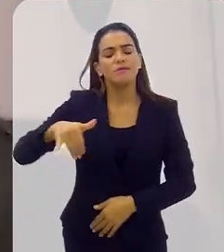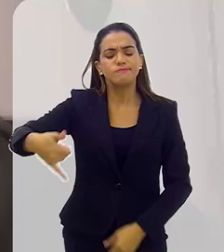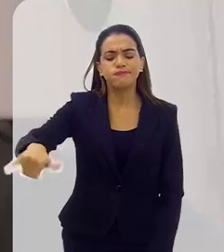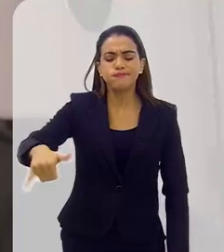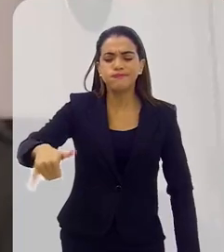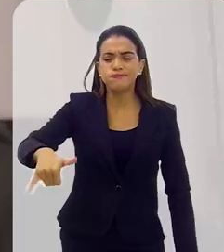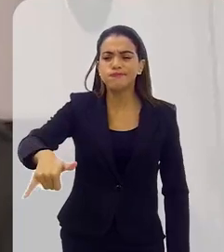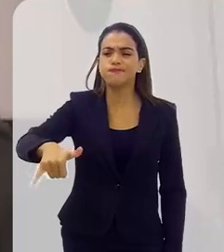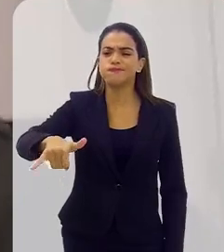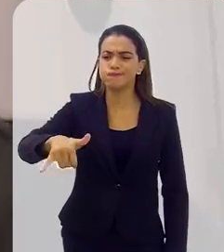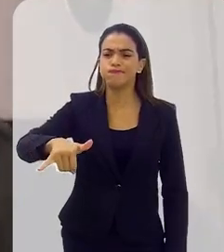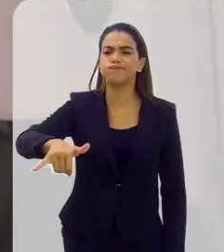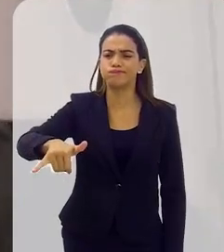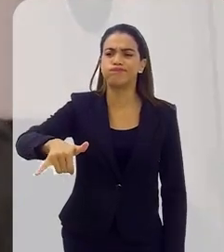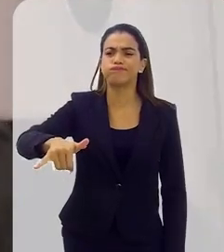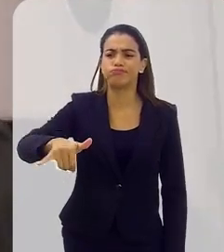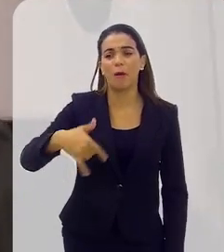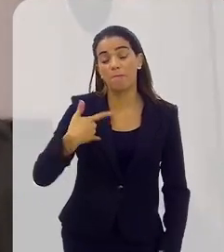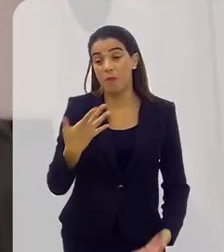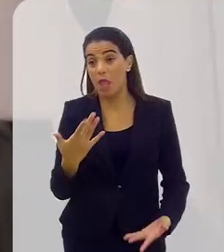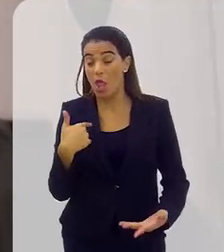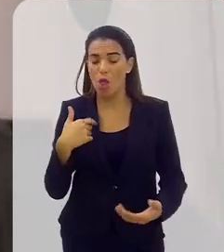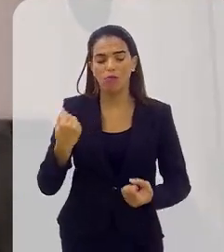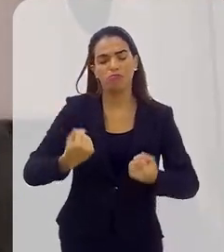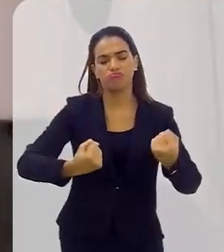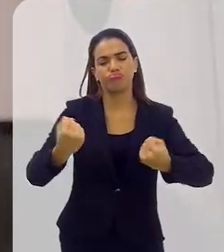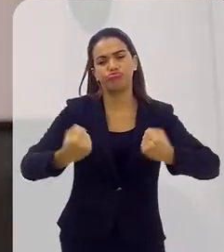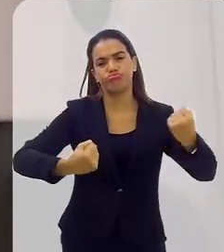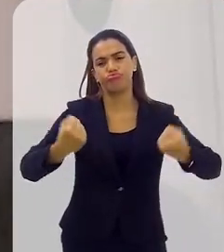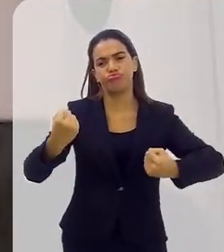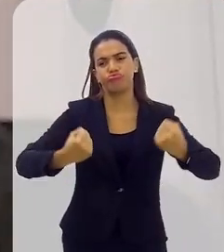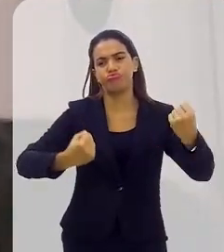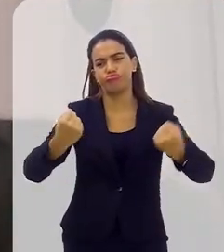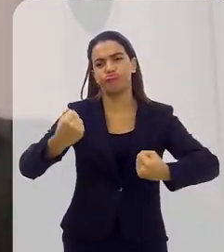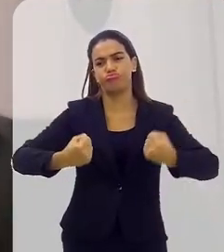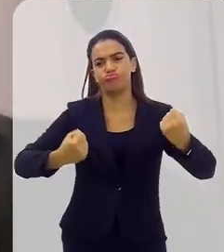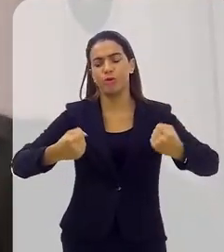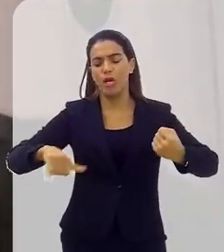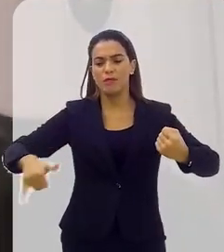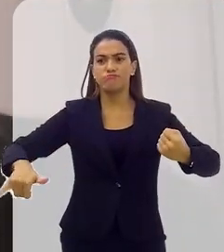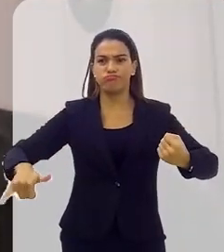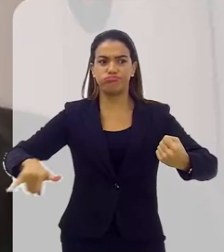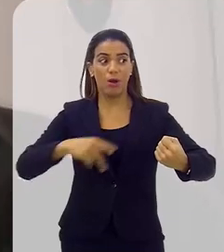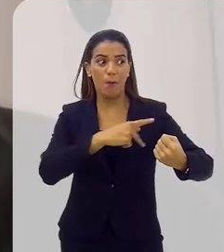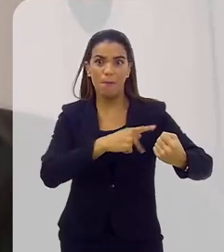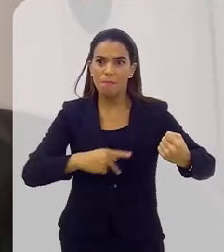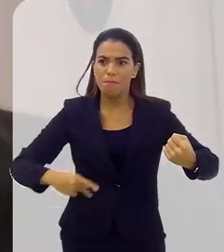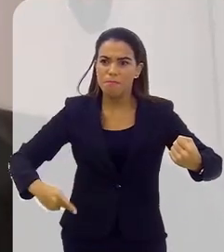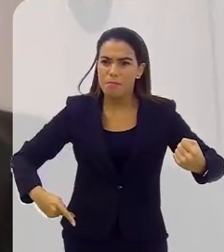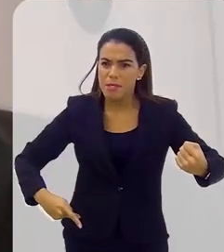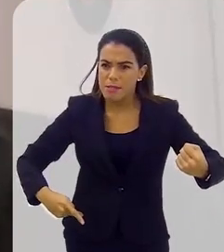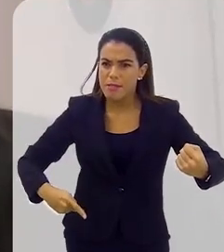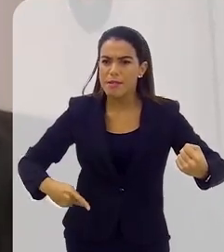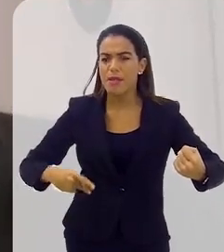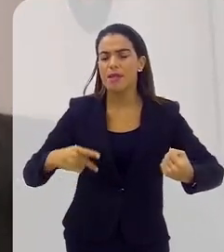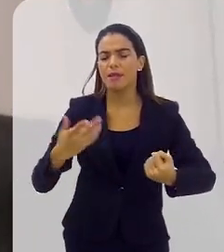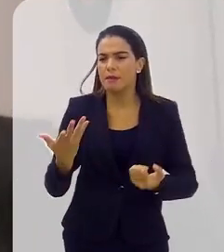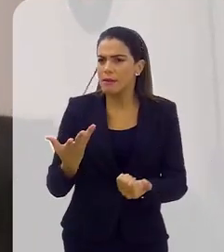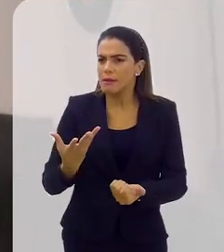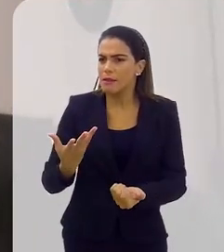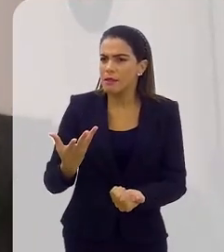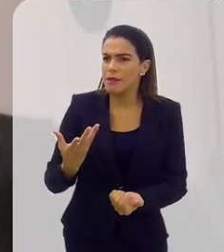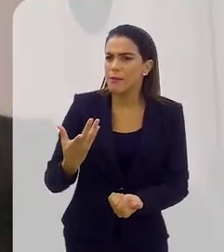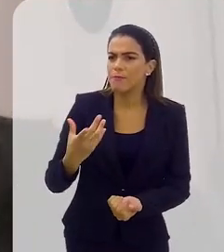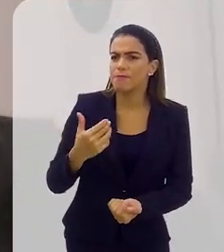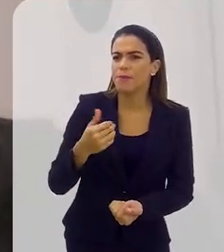meu telefone toca, eu dirigindo, voltando de São Paulo, na Dutra, e é o presidente Fábio Montebello, que há